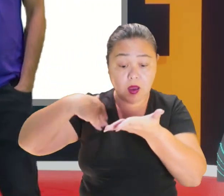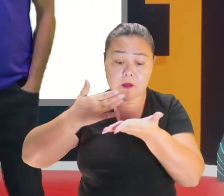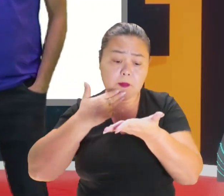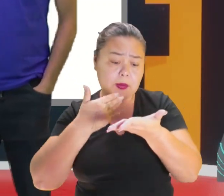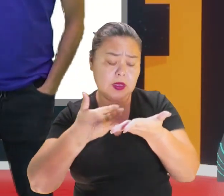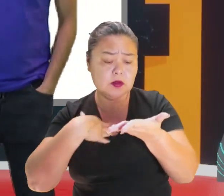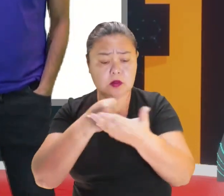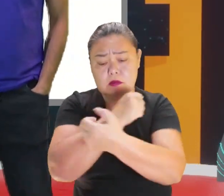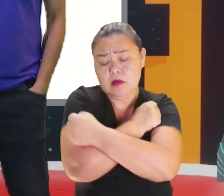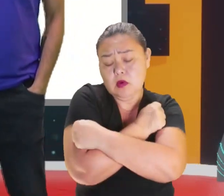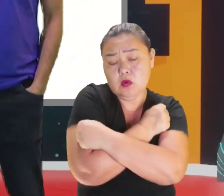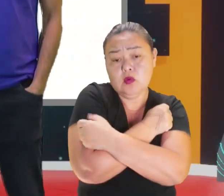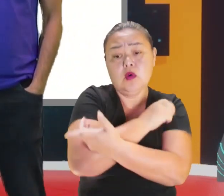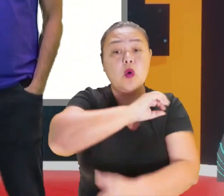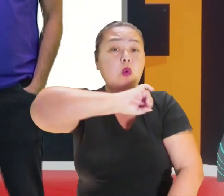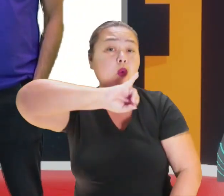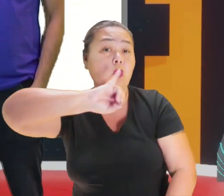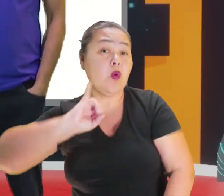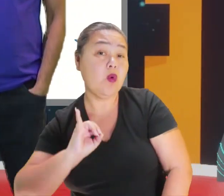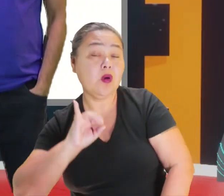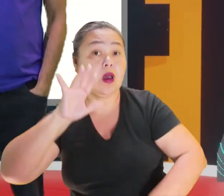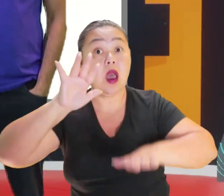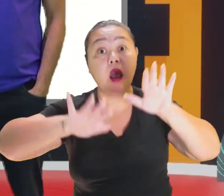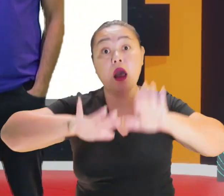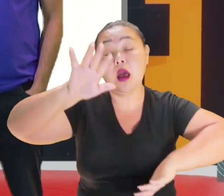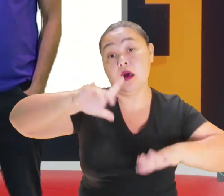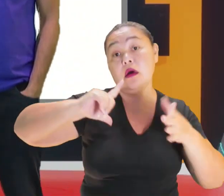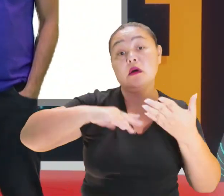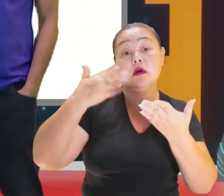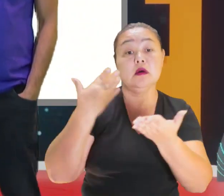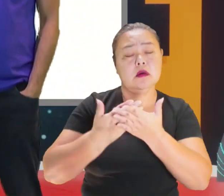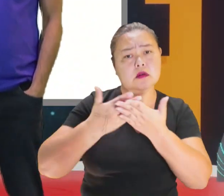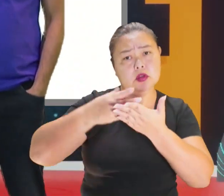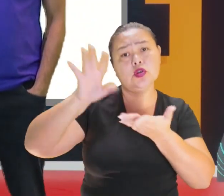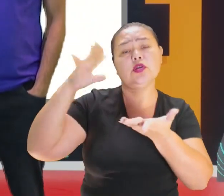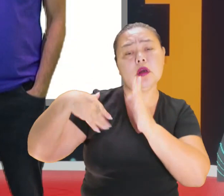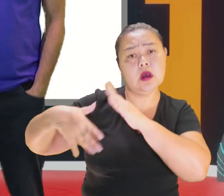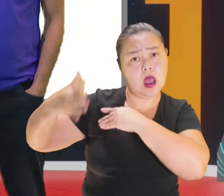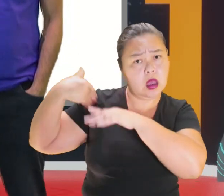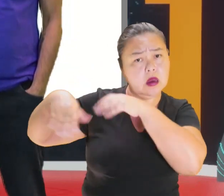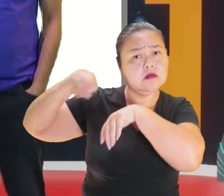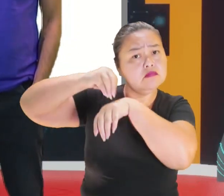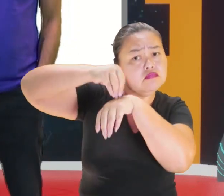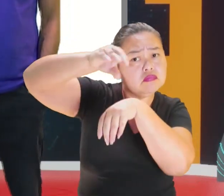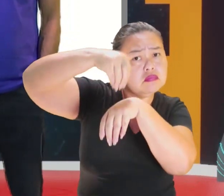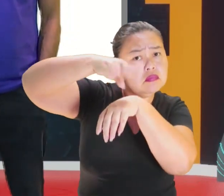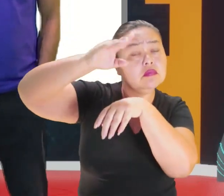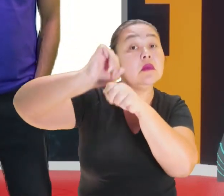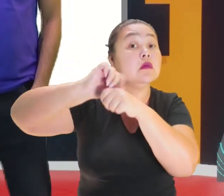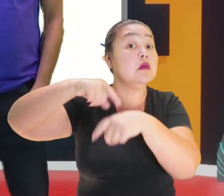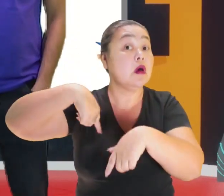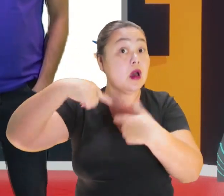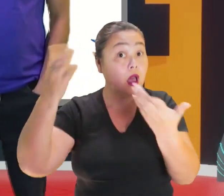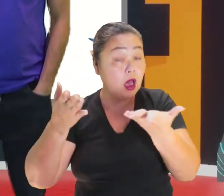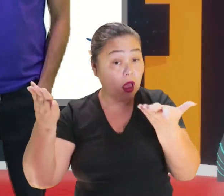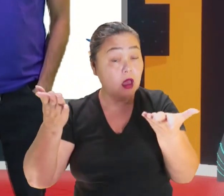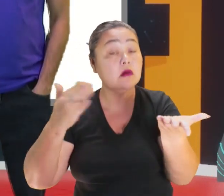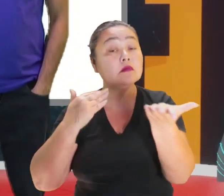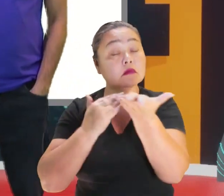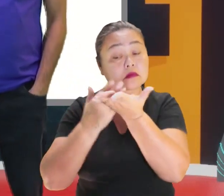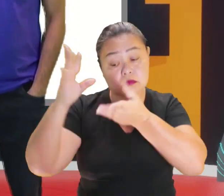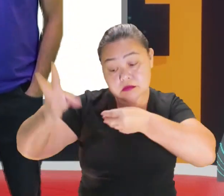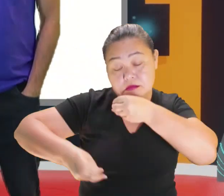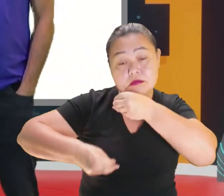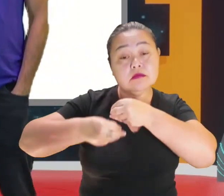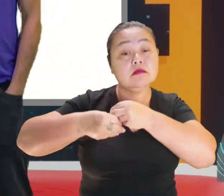pedindo abraços, pedindo oi, é que às vezes muitas aulas a gente já havia enviado com antecedência, né, então não é possível, mas agora a gente vai começar a